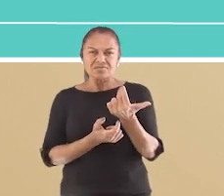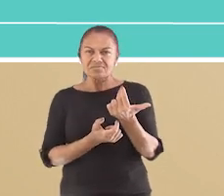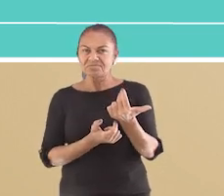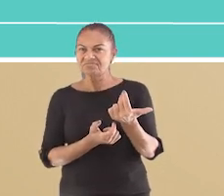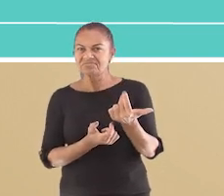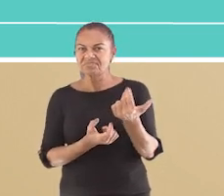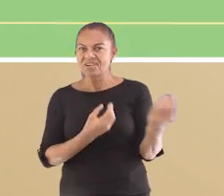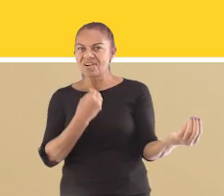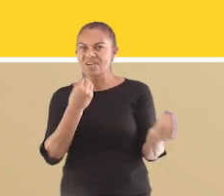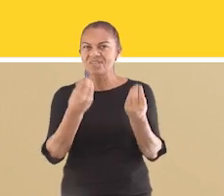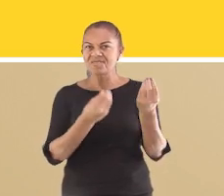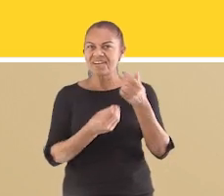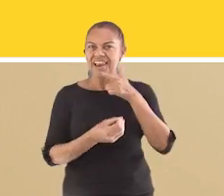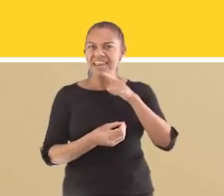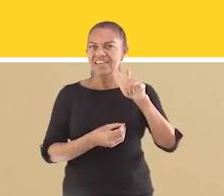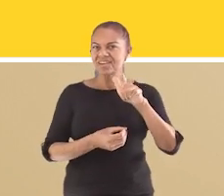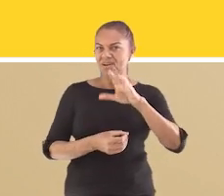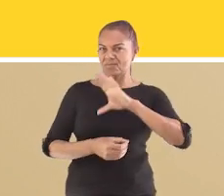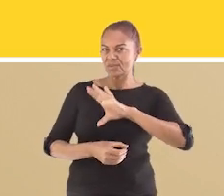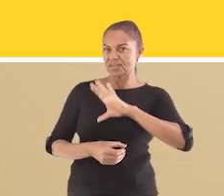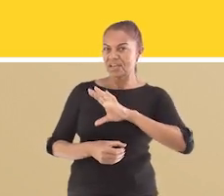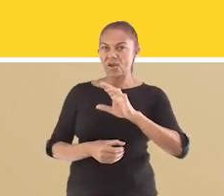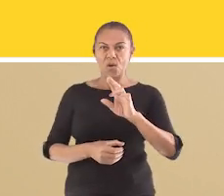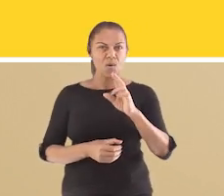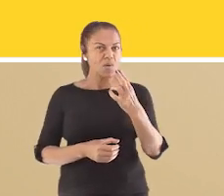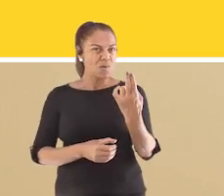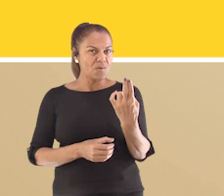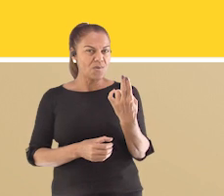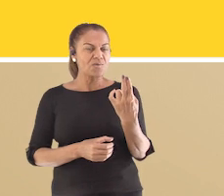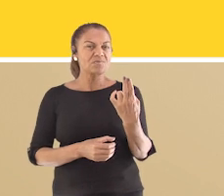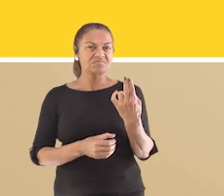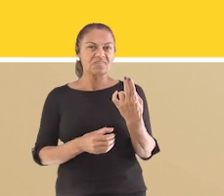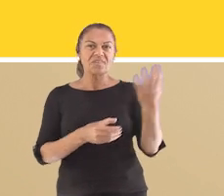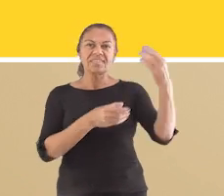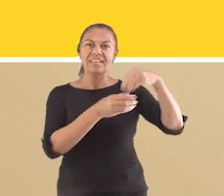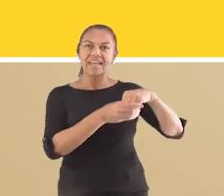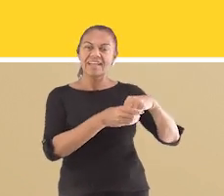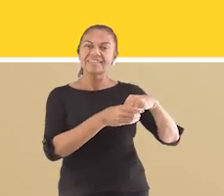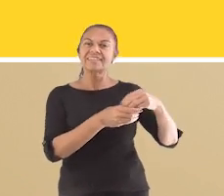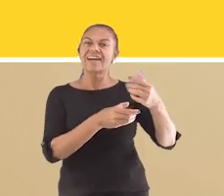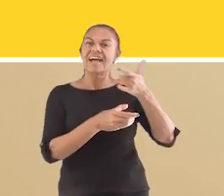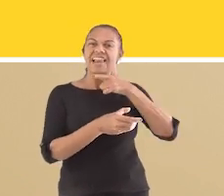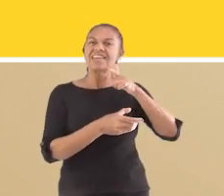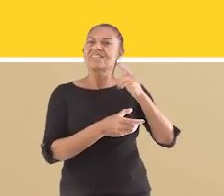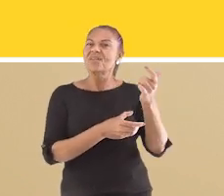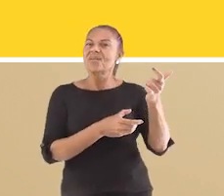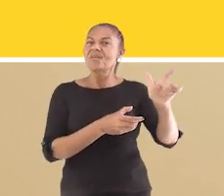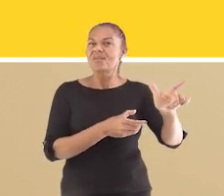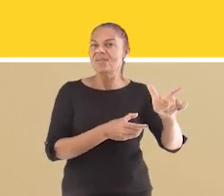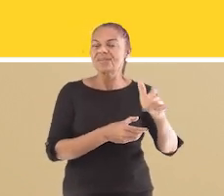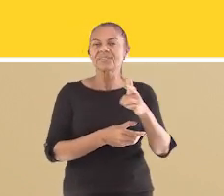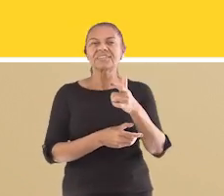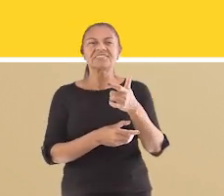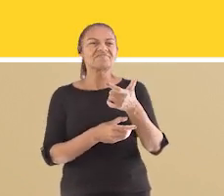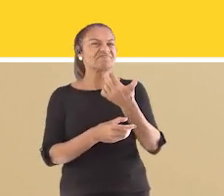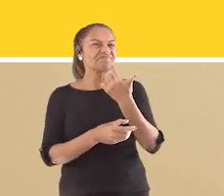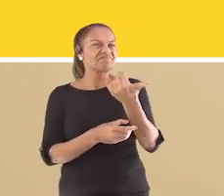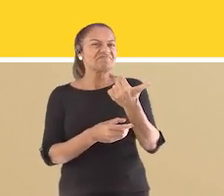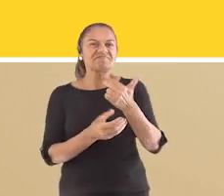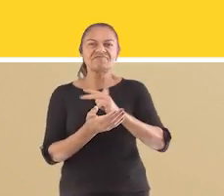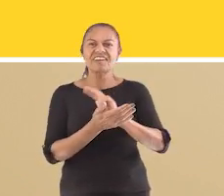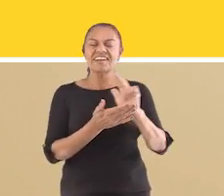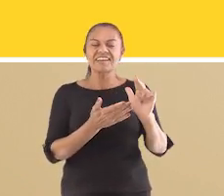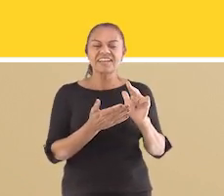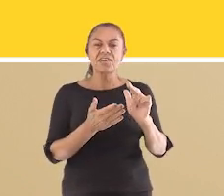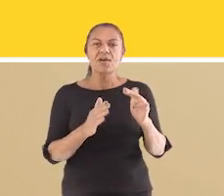essa conversa? Vamos pensar um pouco. Essa conversa está escrita em português ou em algum idioma estrangeiro? Ou